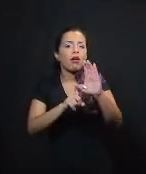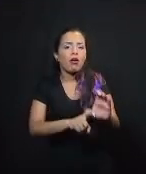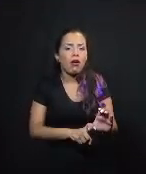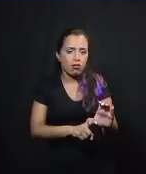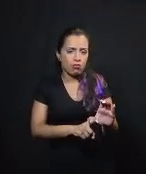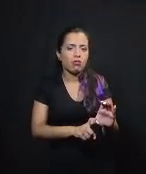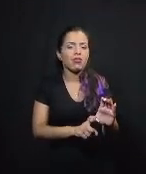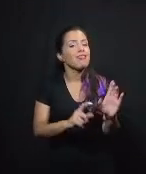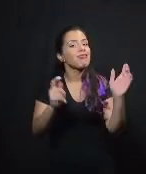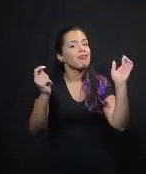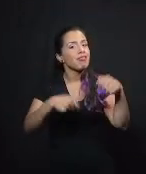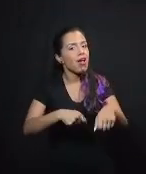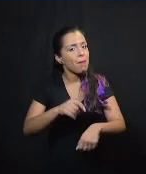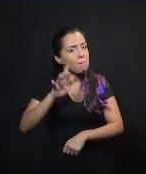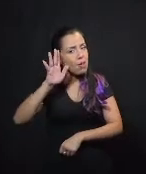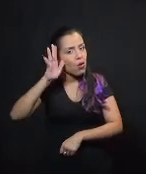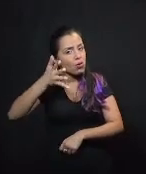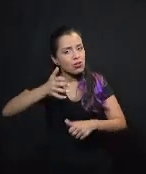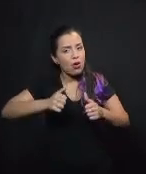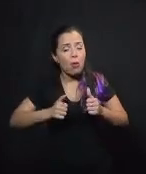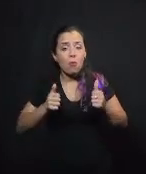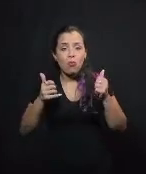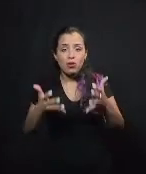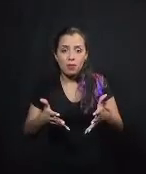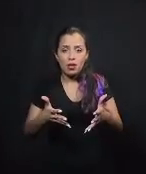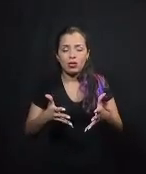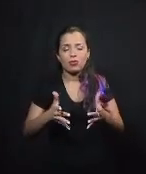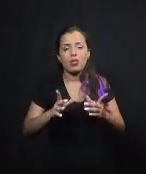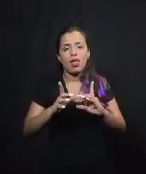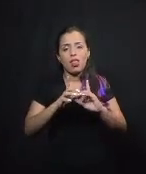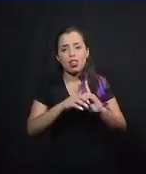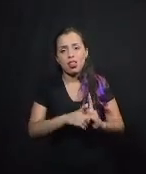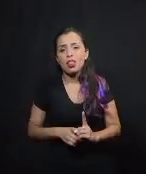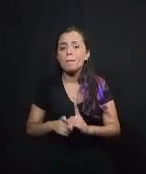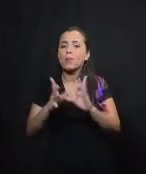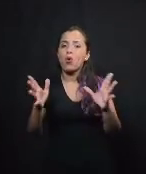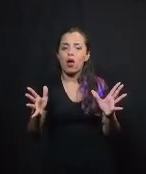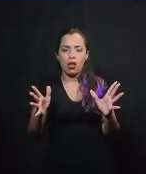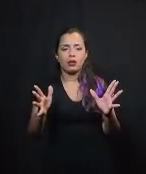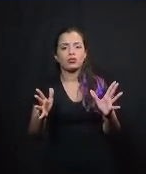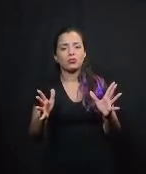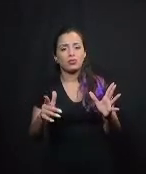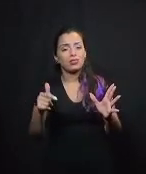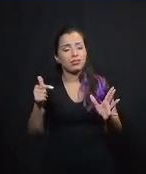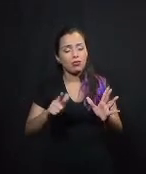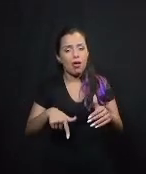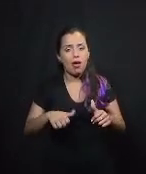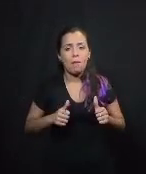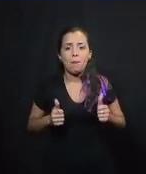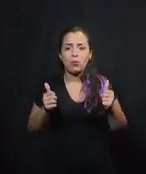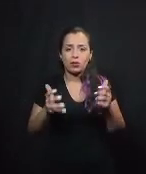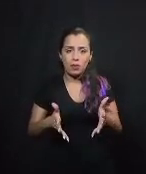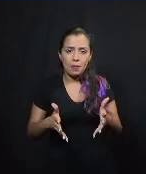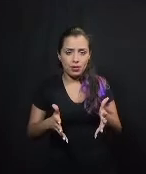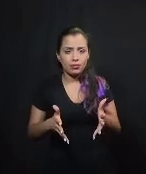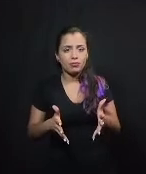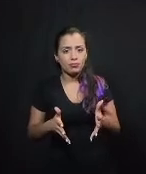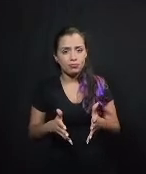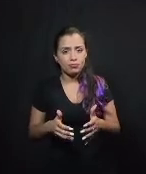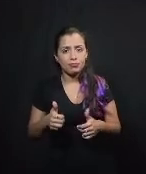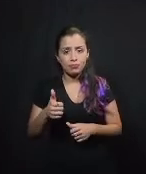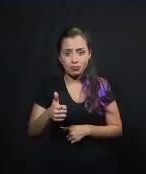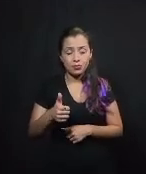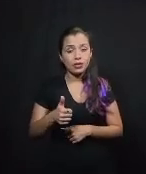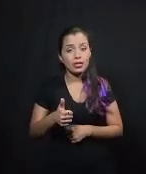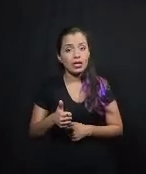gerar comportamentos democráticos. Esse é um comportamento democrático, mas gerar comportamentos democráticos que se estendam na sociedade. Então, aí